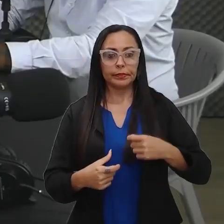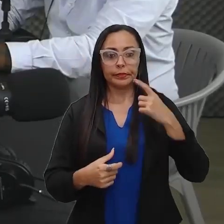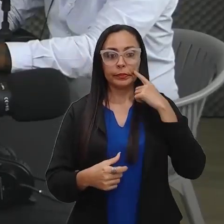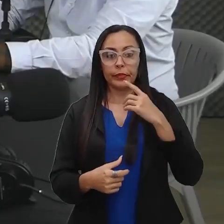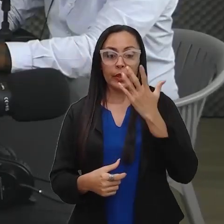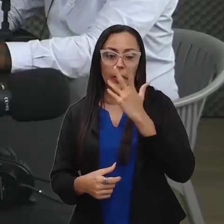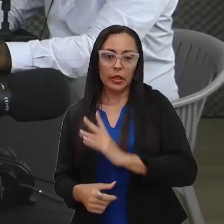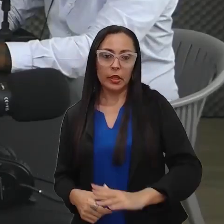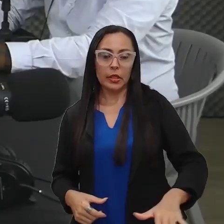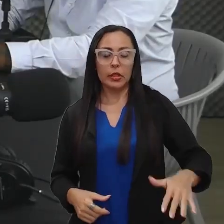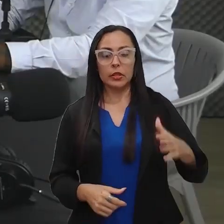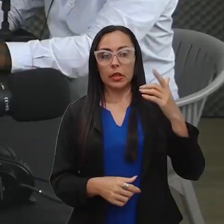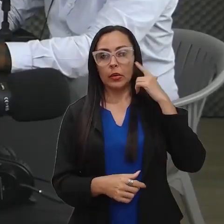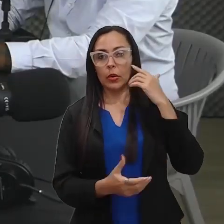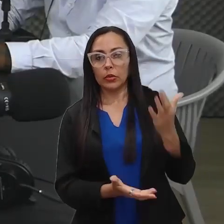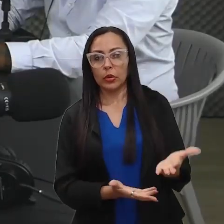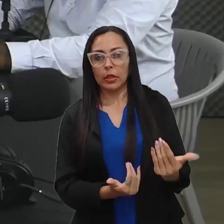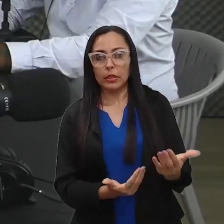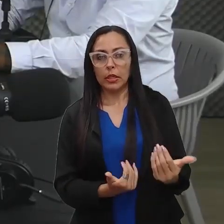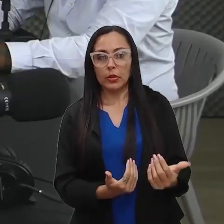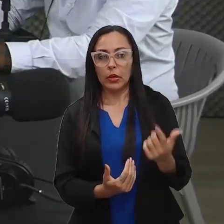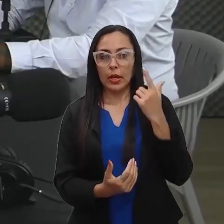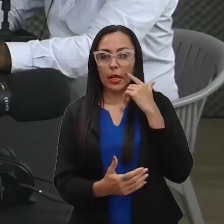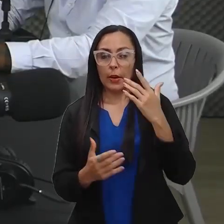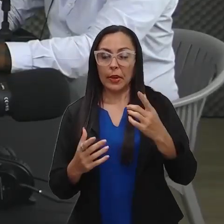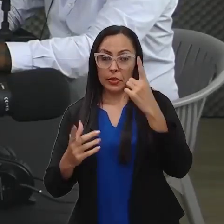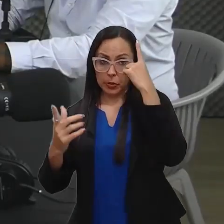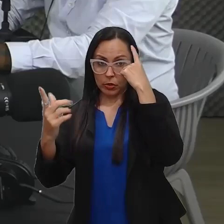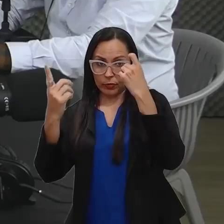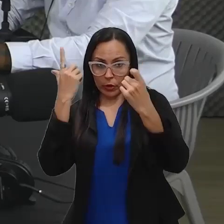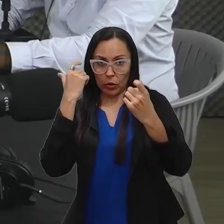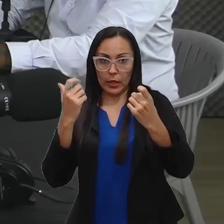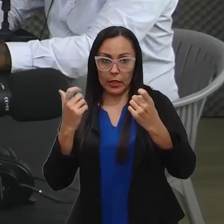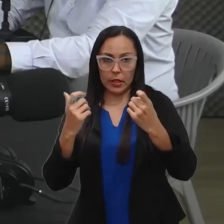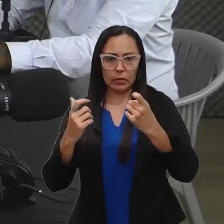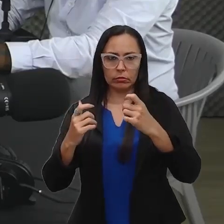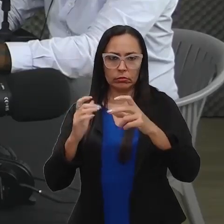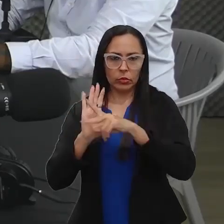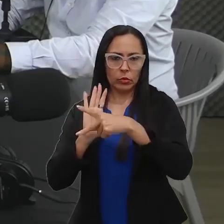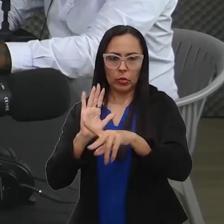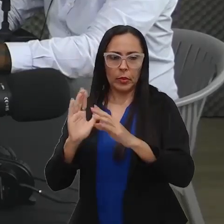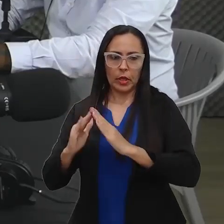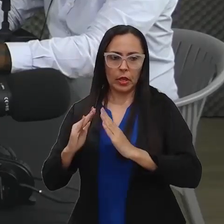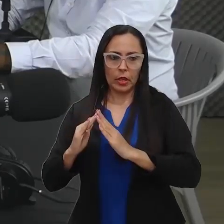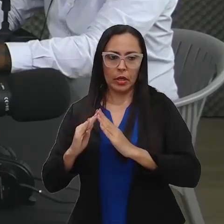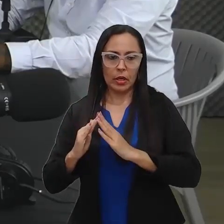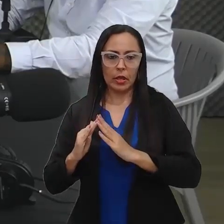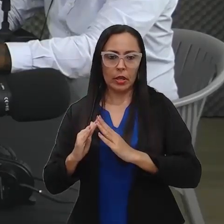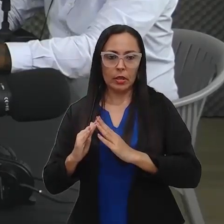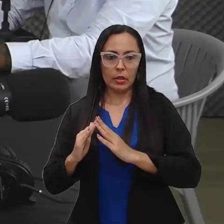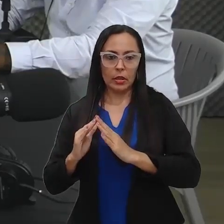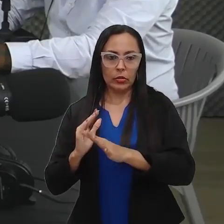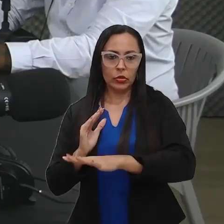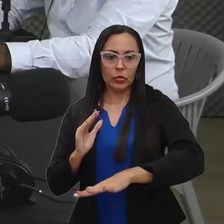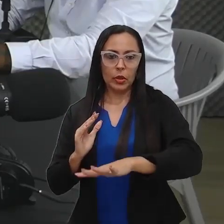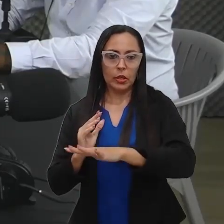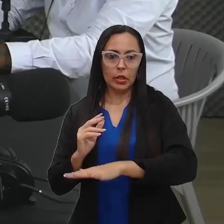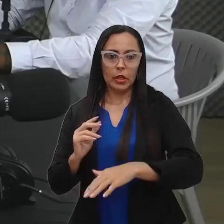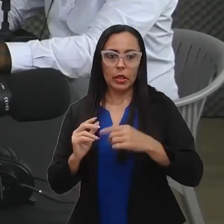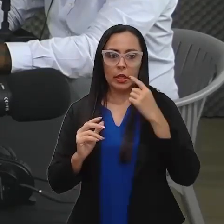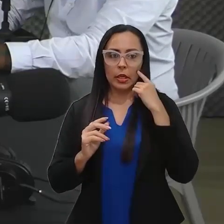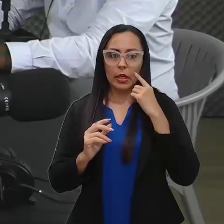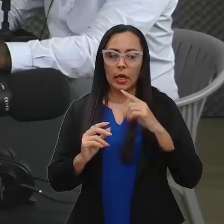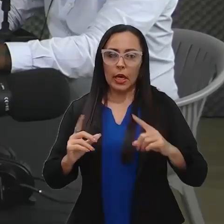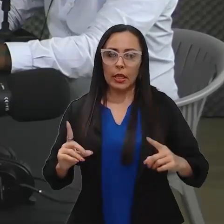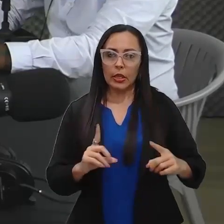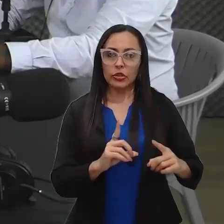criança ou adolescente, ela passa por uma violência na sua casa, na sua comunidade, qualquer outro espaço, e ela chega no